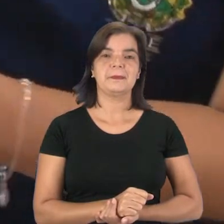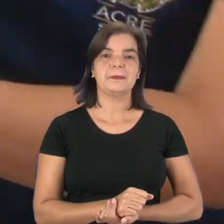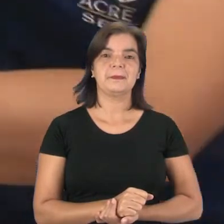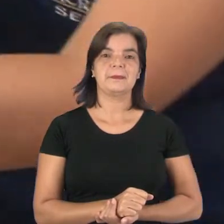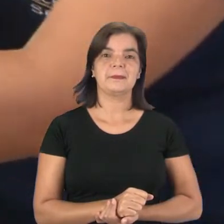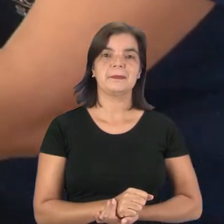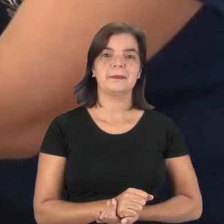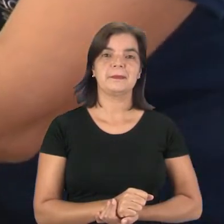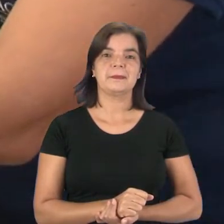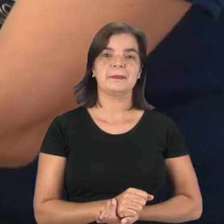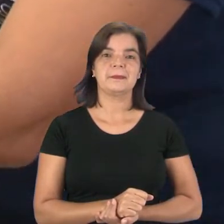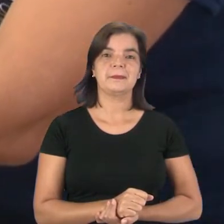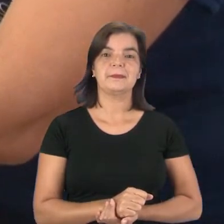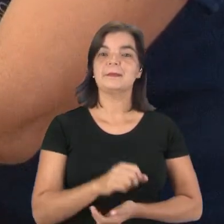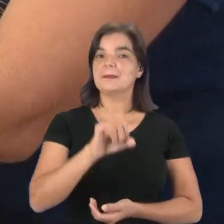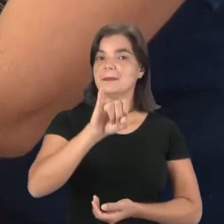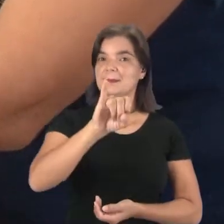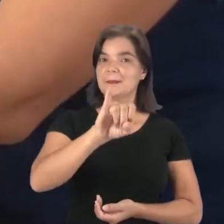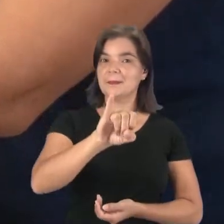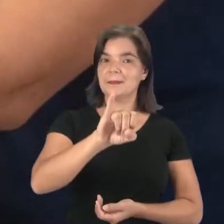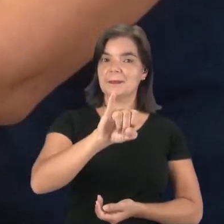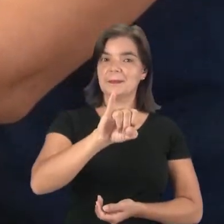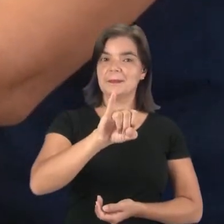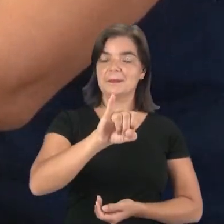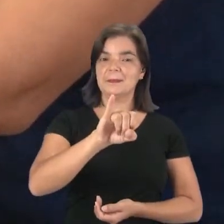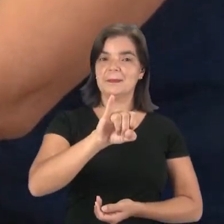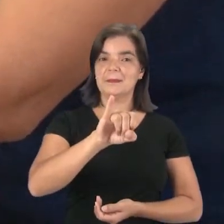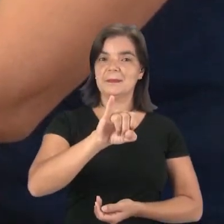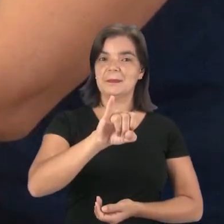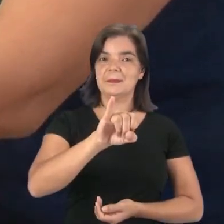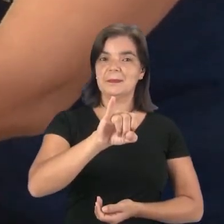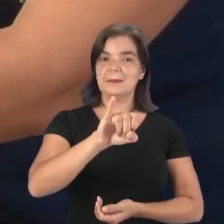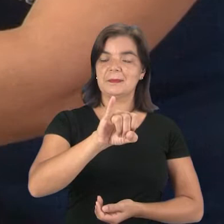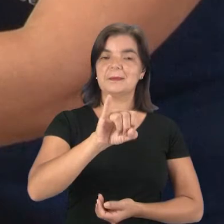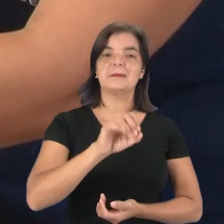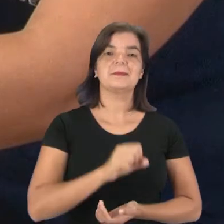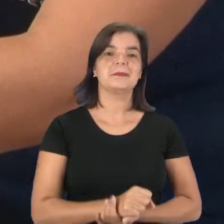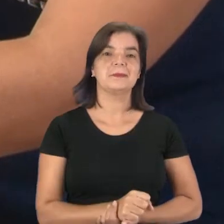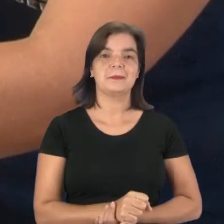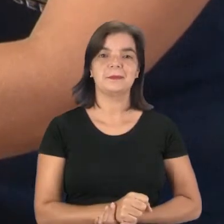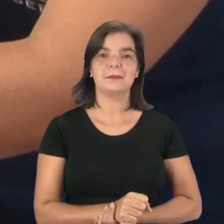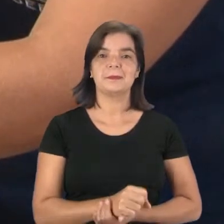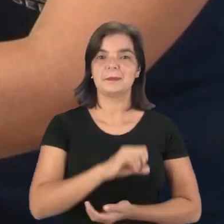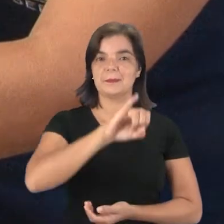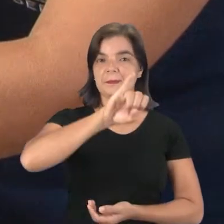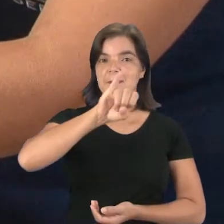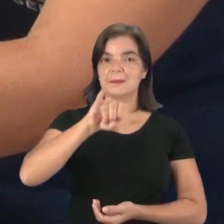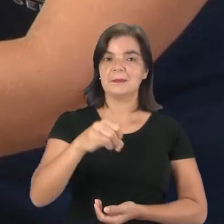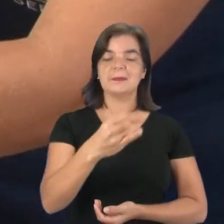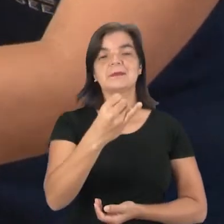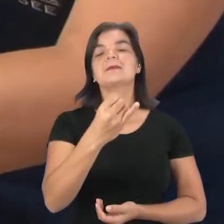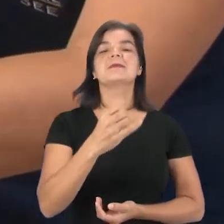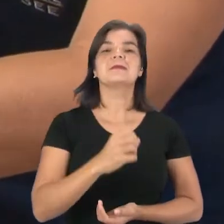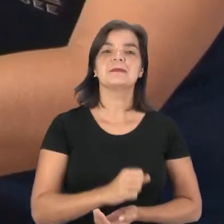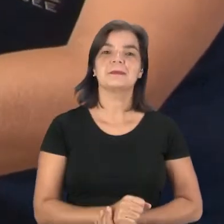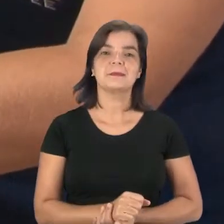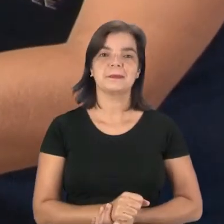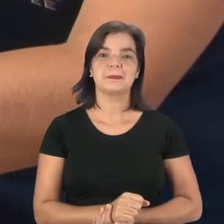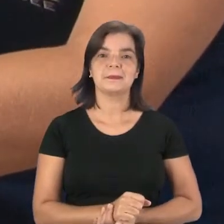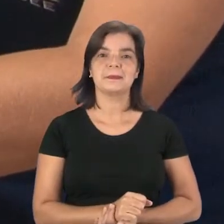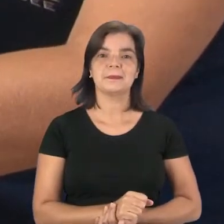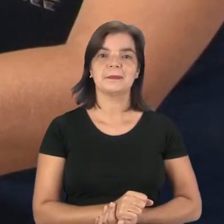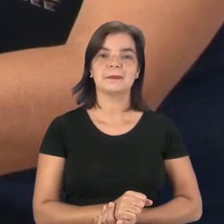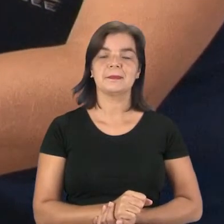é letra I e II e j